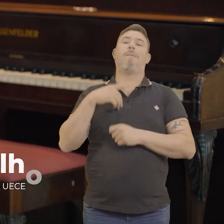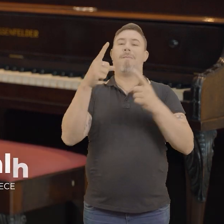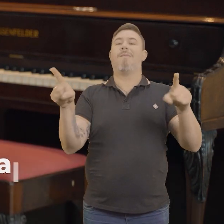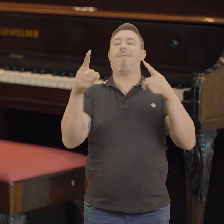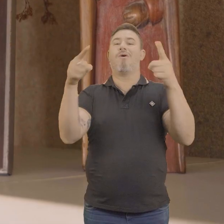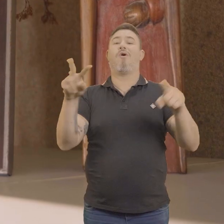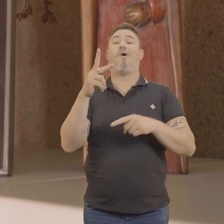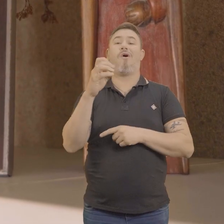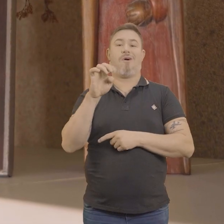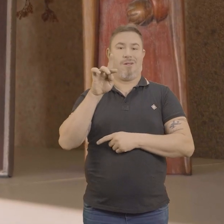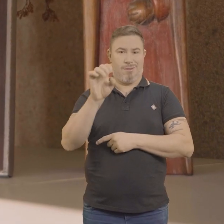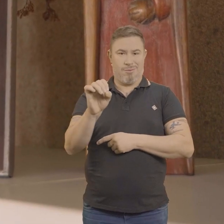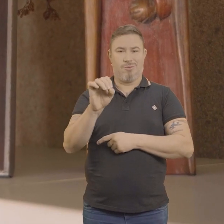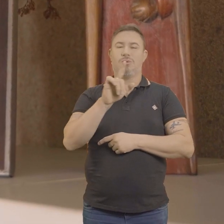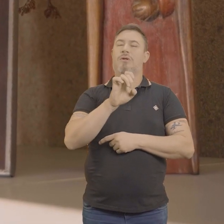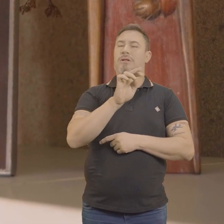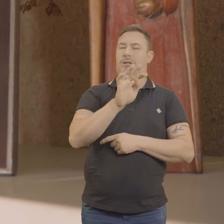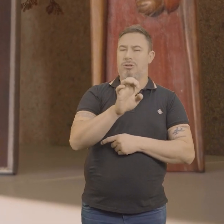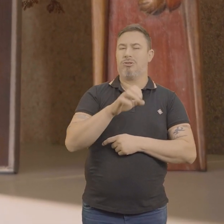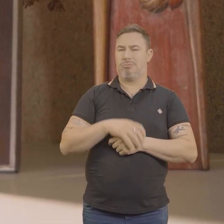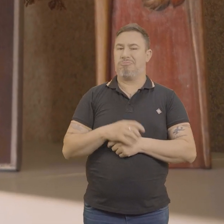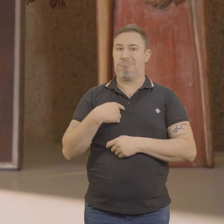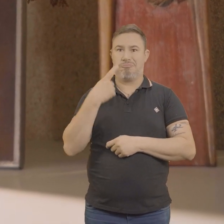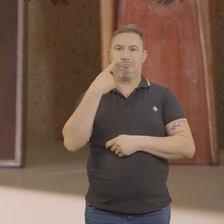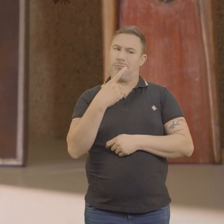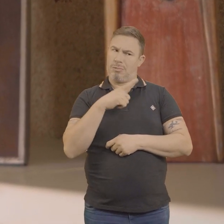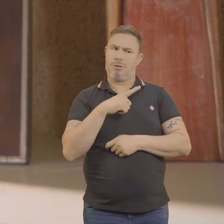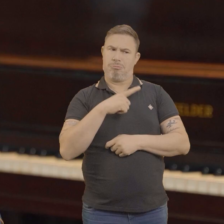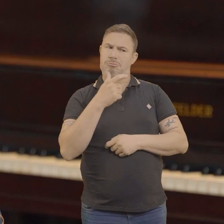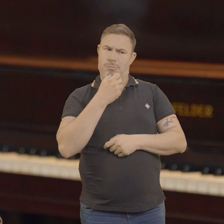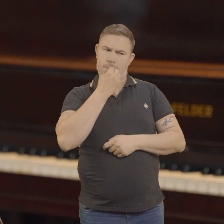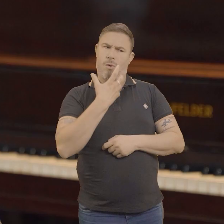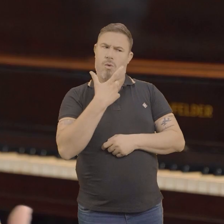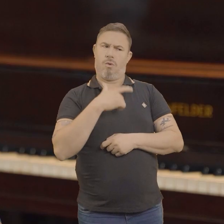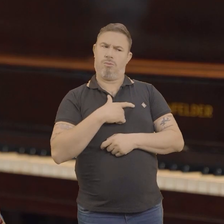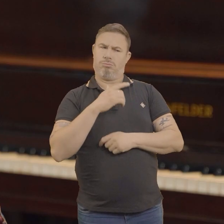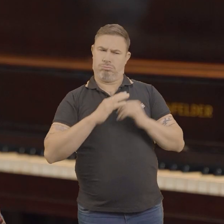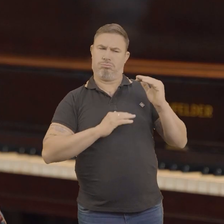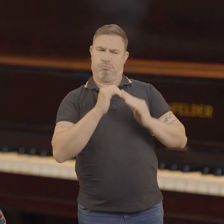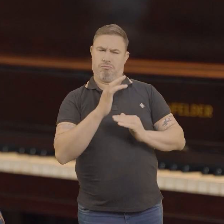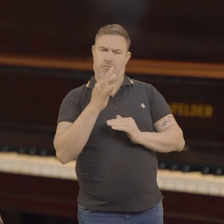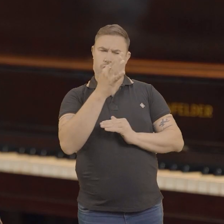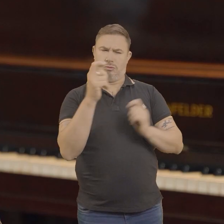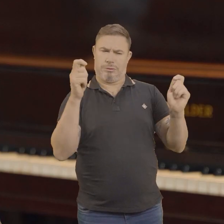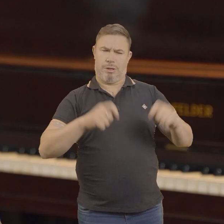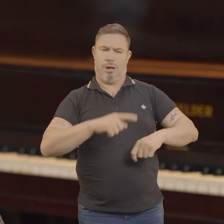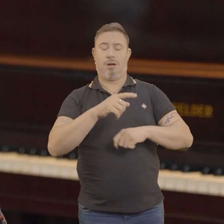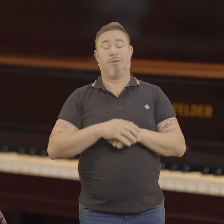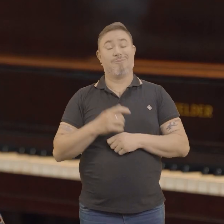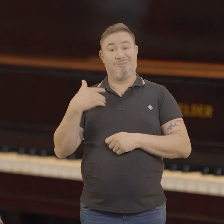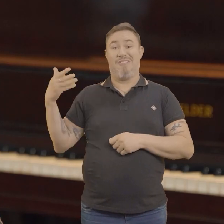Leite. Ele certamente via que eu tinha talento. Ele morava em Fortaleza. Quando ele vinha de férias, ele